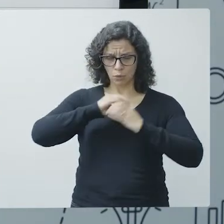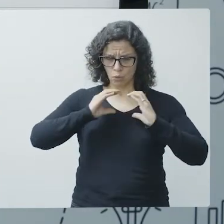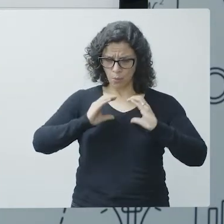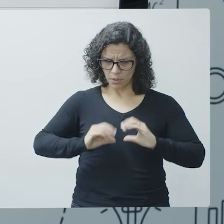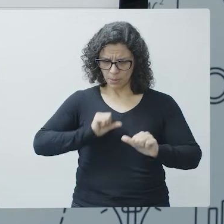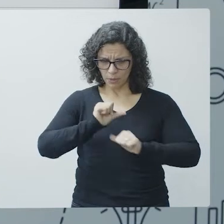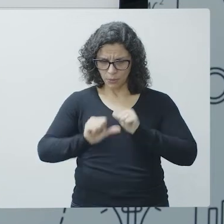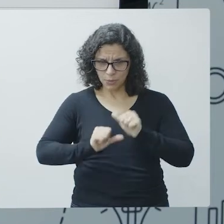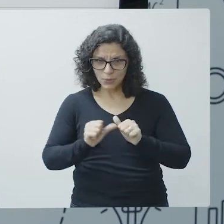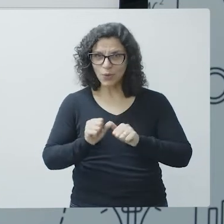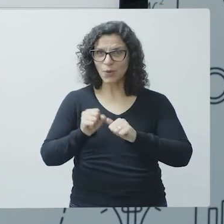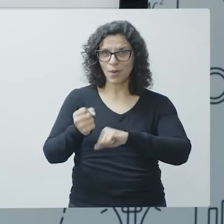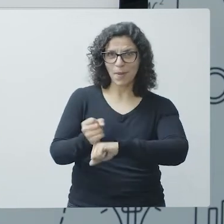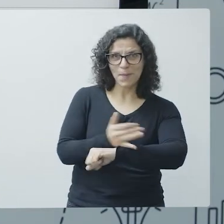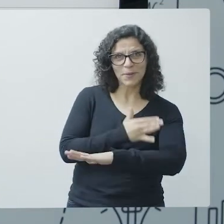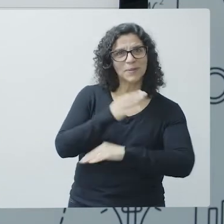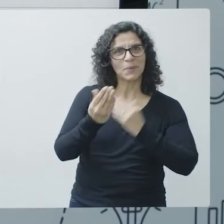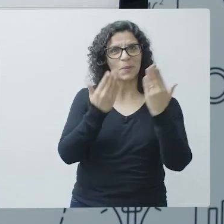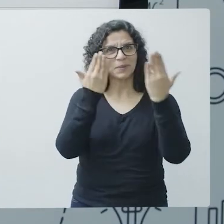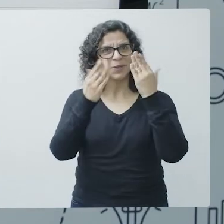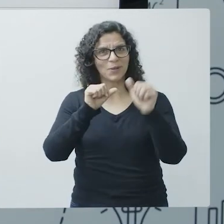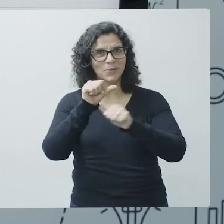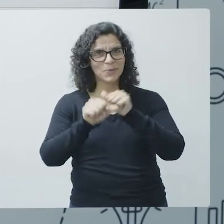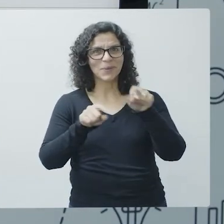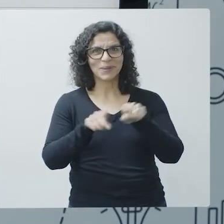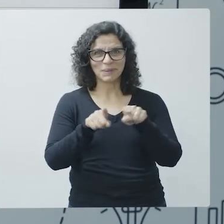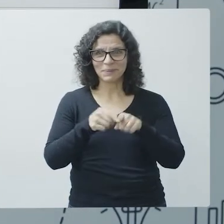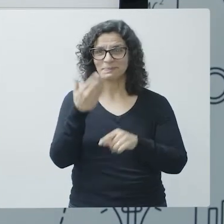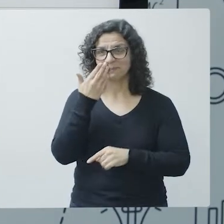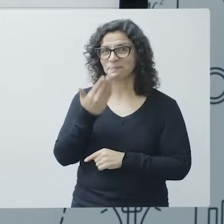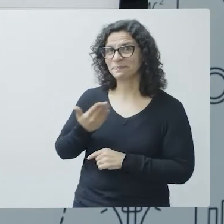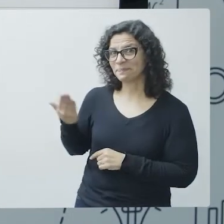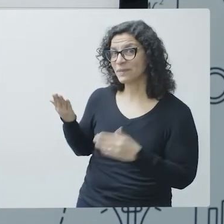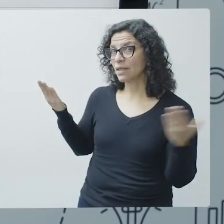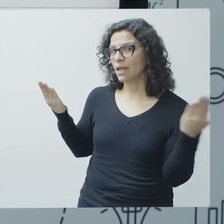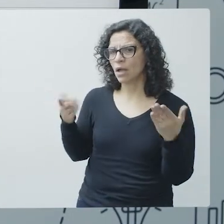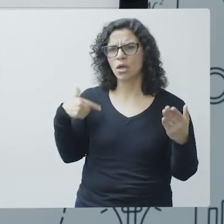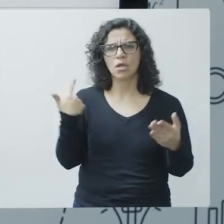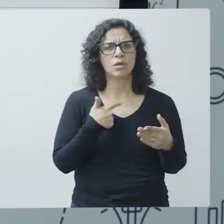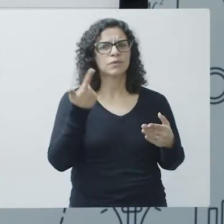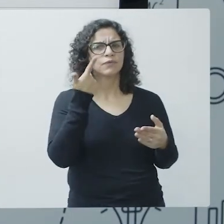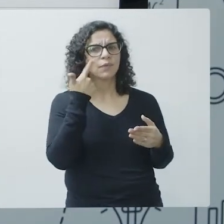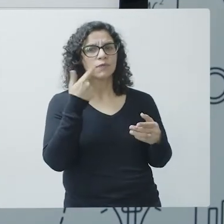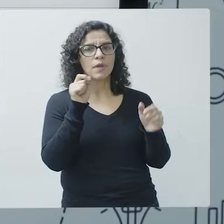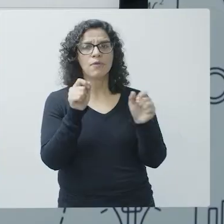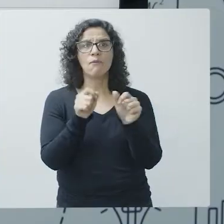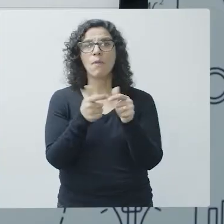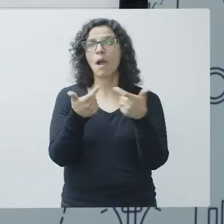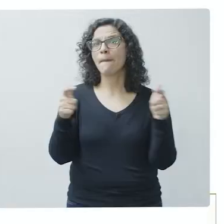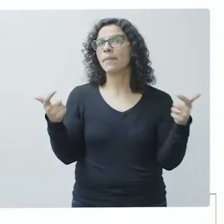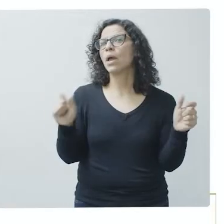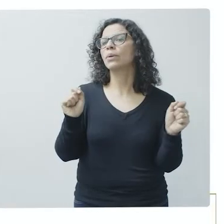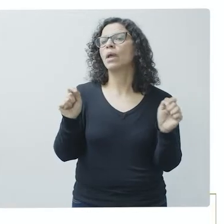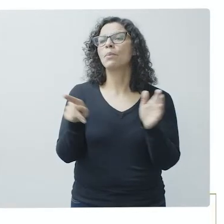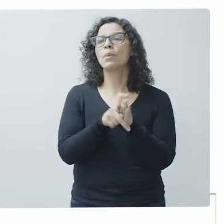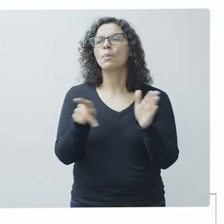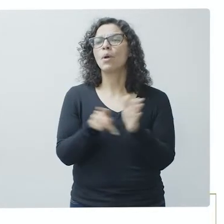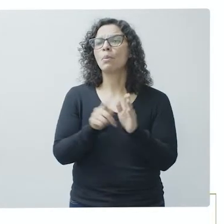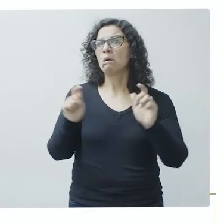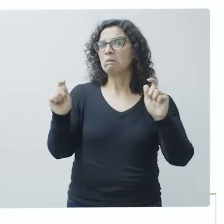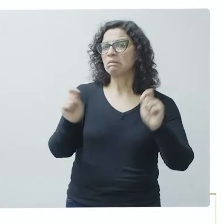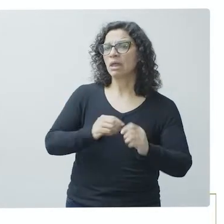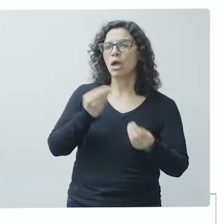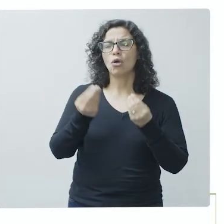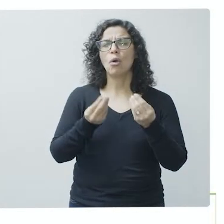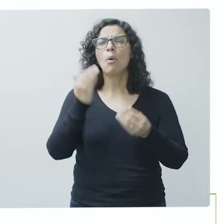comportamento, muita coisa aconteceu. E agora, olha só, nós vamos ampliar um pouco nossas